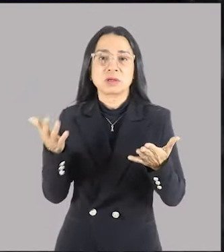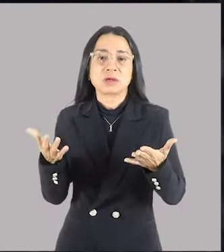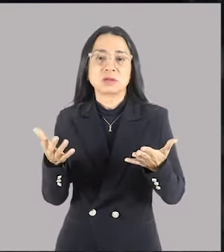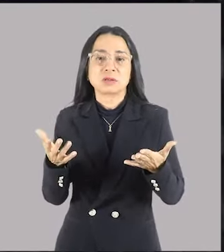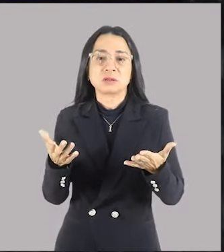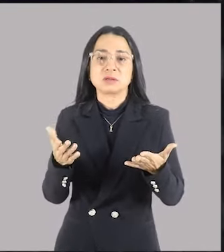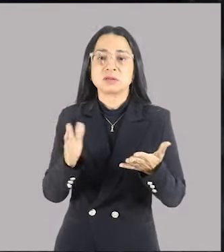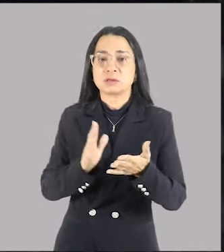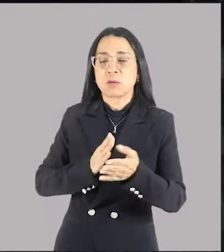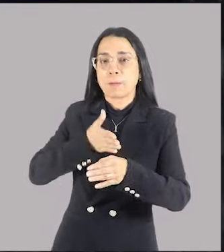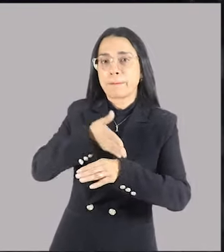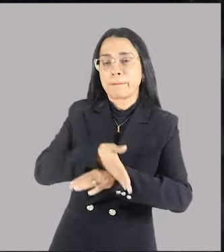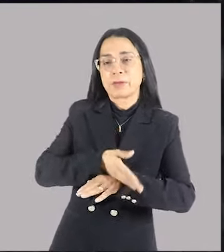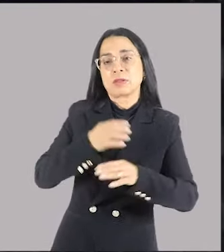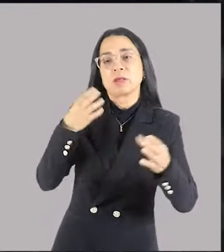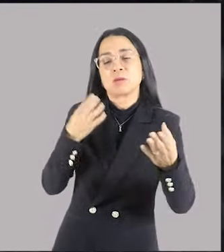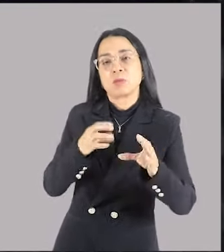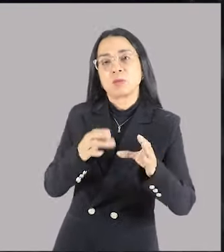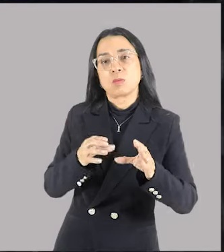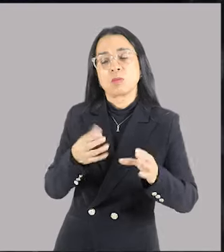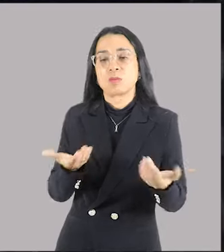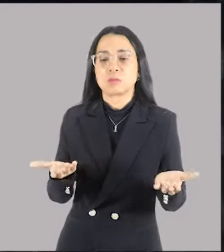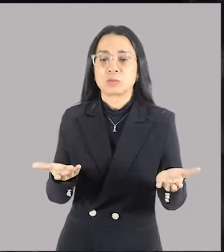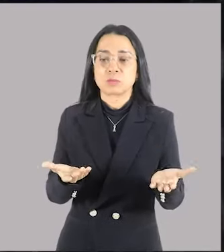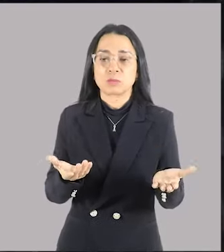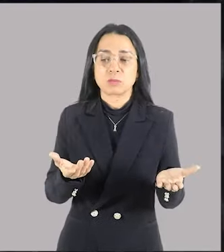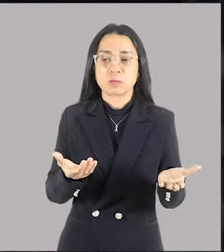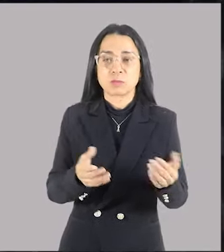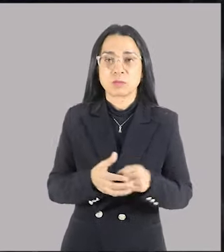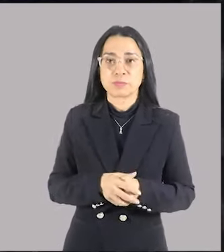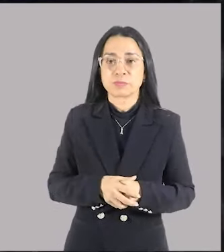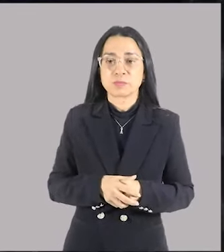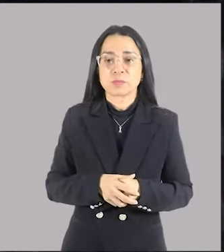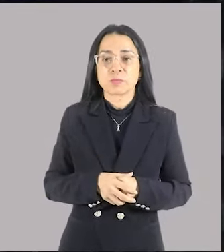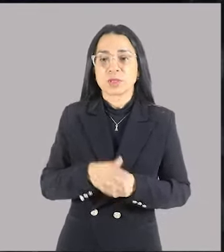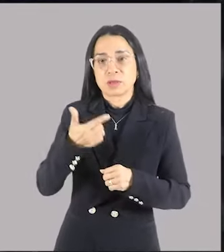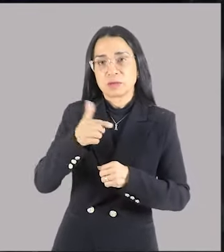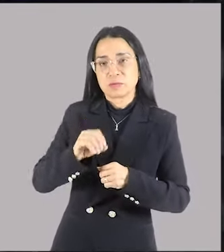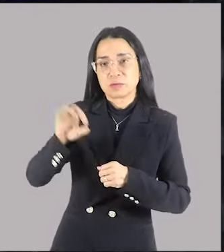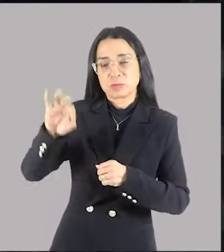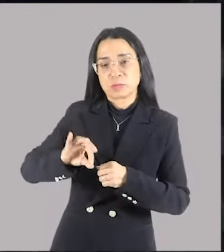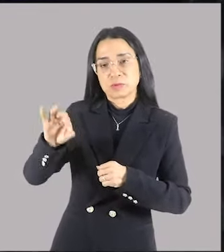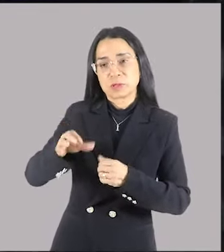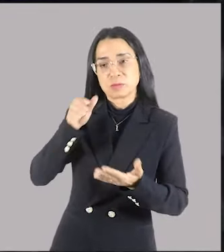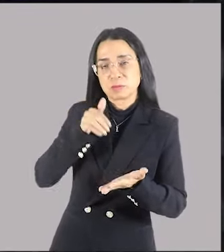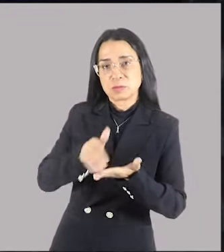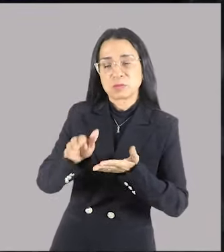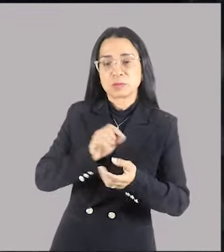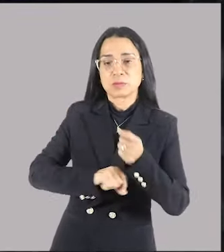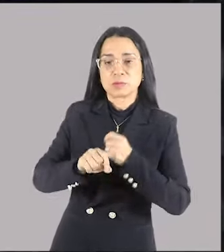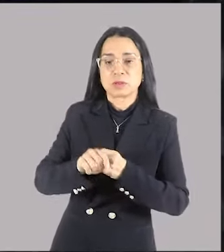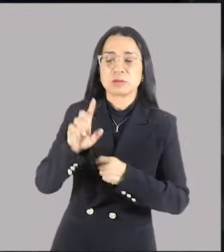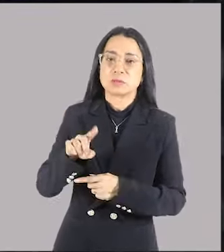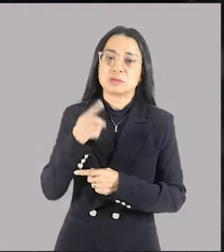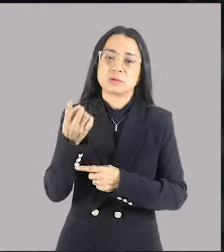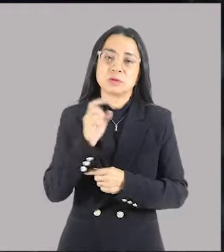não passaram por concurso pú são portanto os cargos em comissão que deverão em até 20% serem exonerados